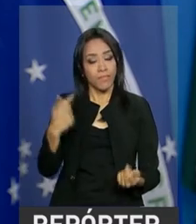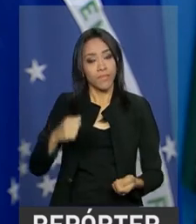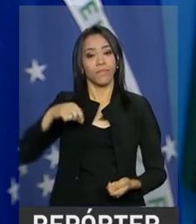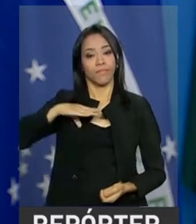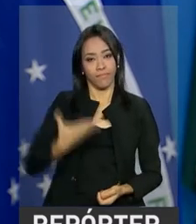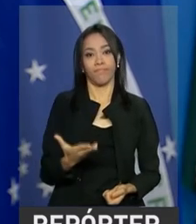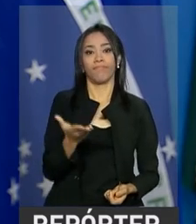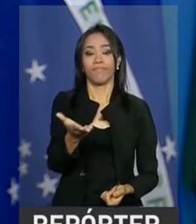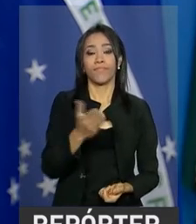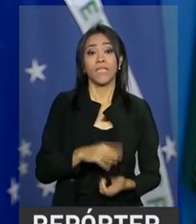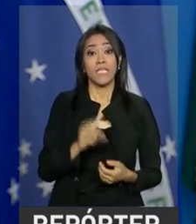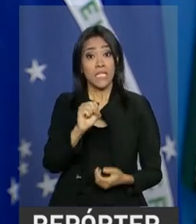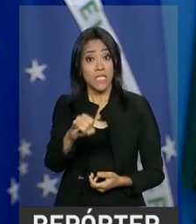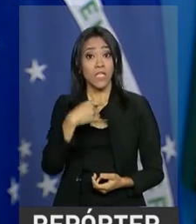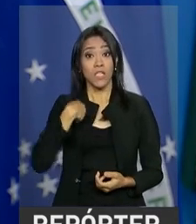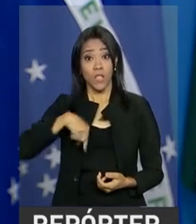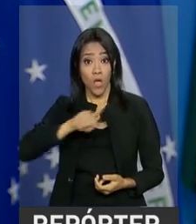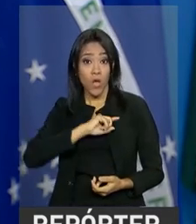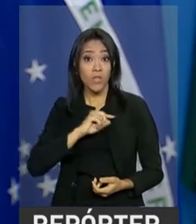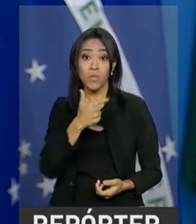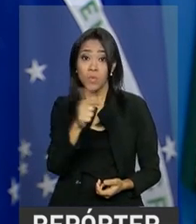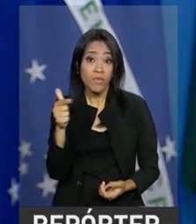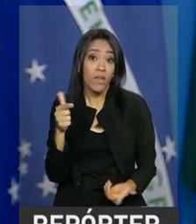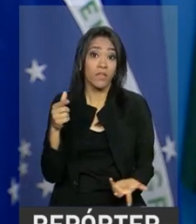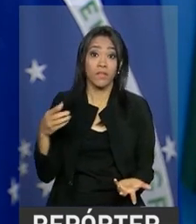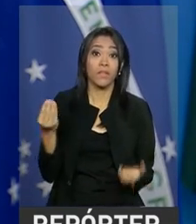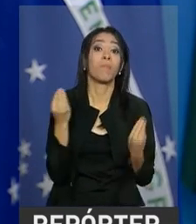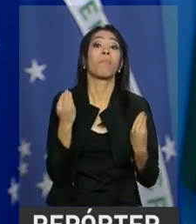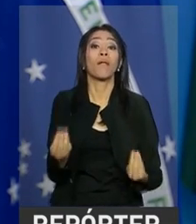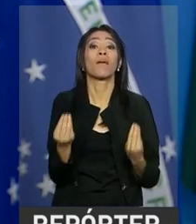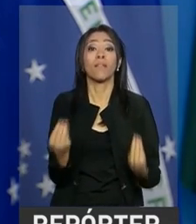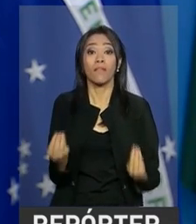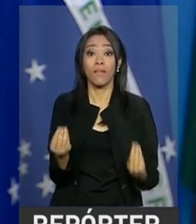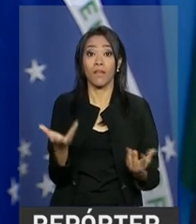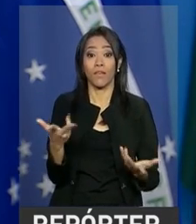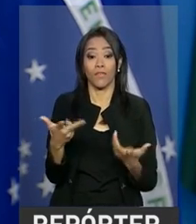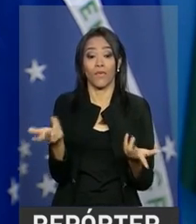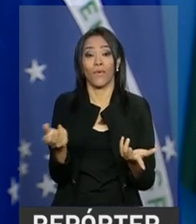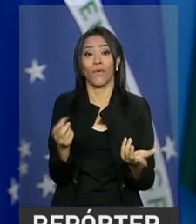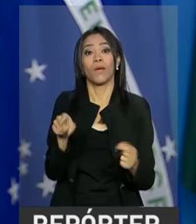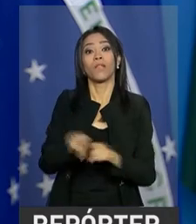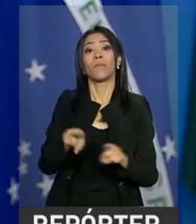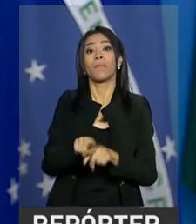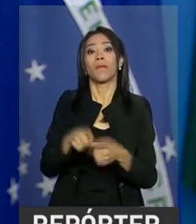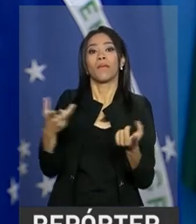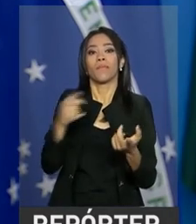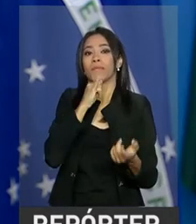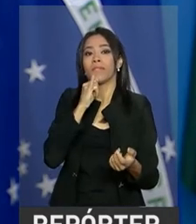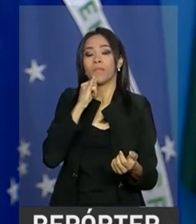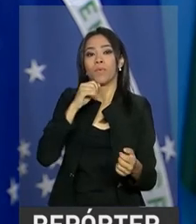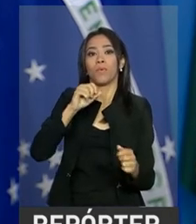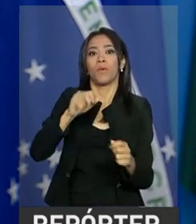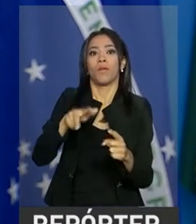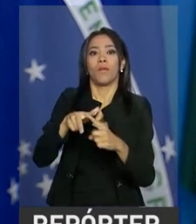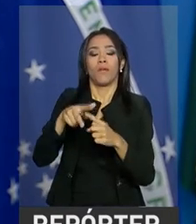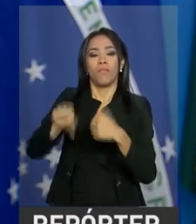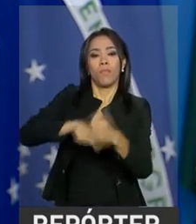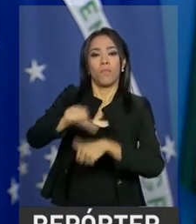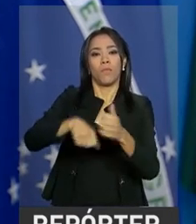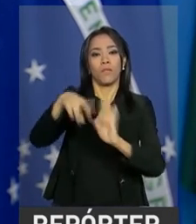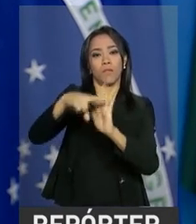restrição. Se não tivéssemos coragem, para que eu vou mexer na questão da Previdência? Ora,